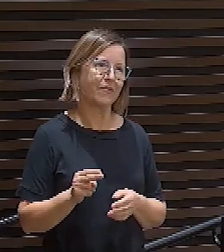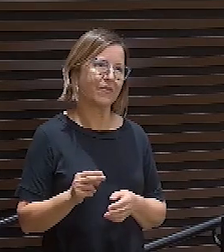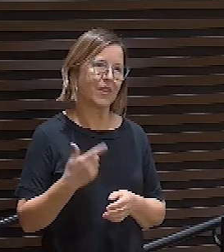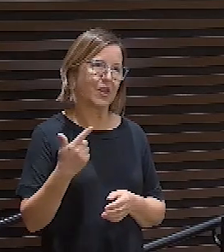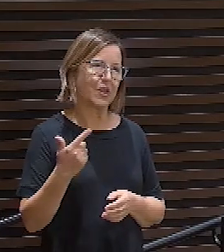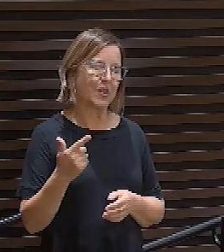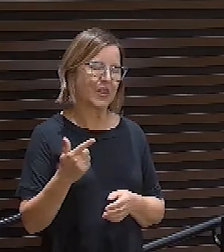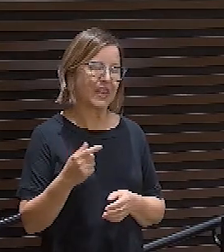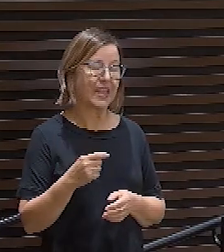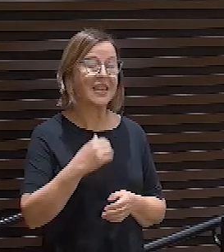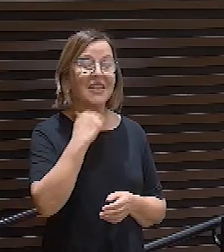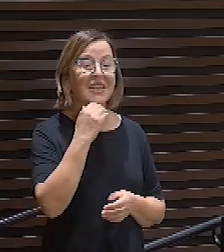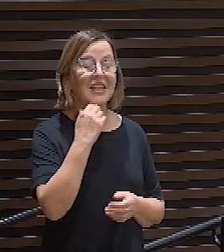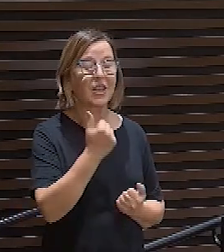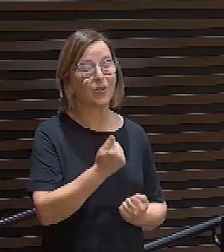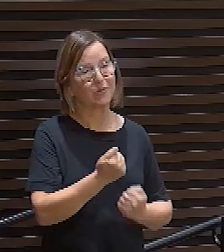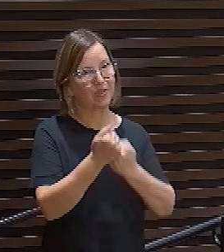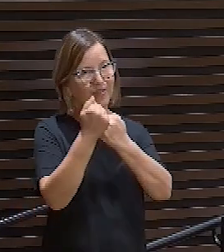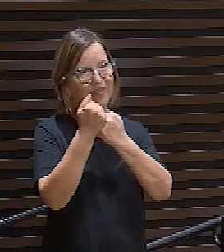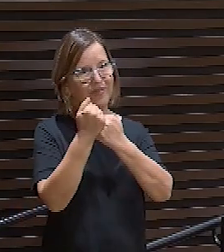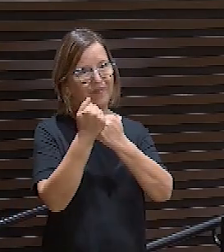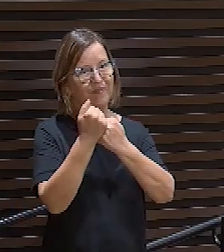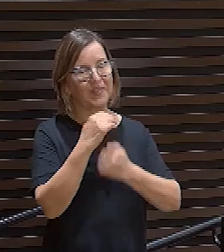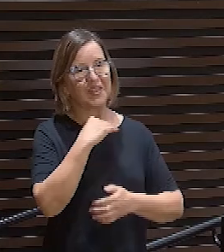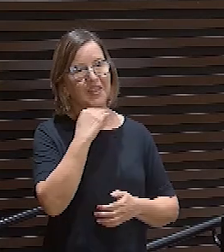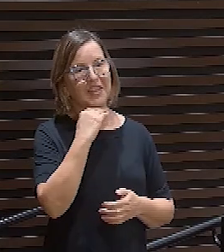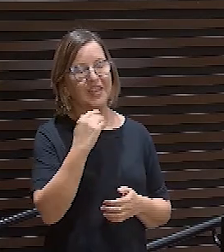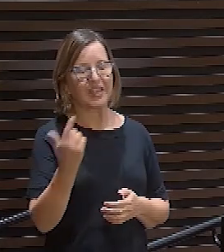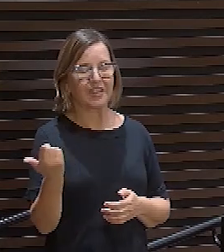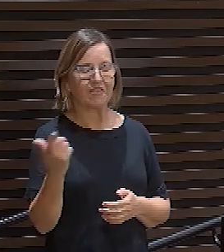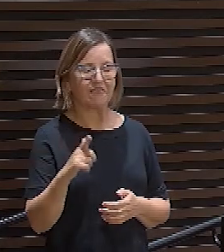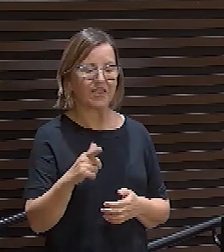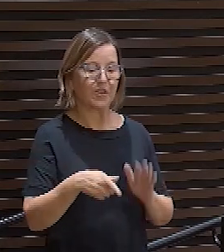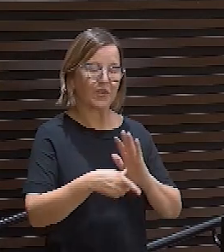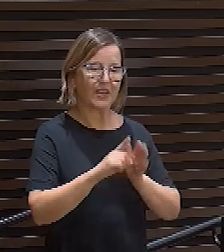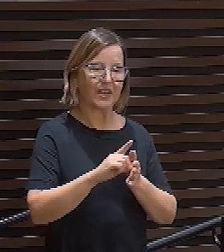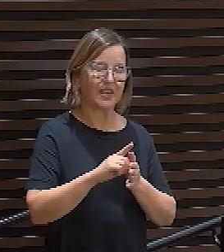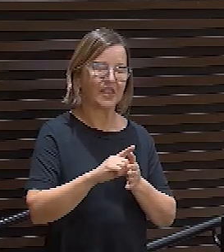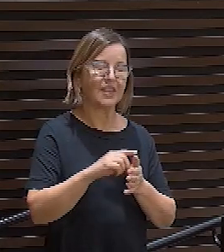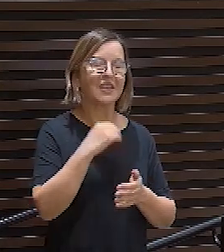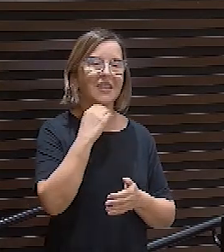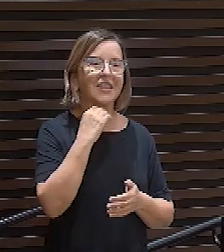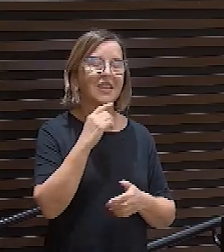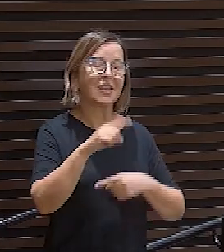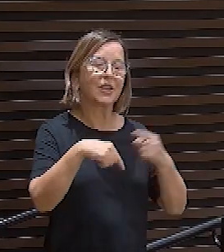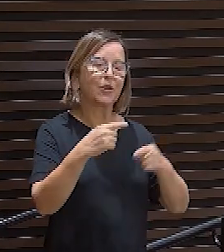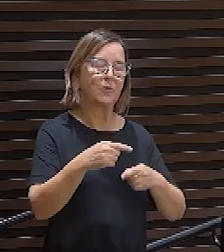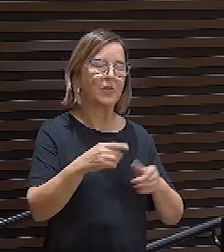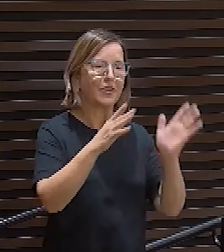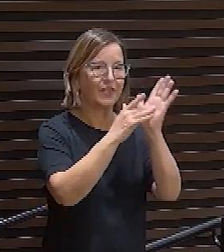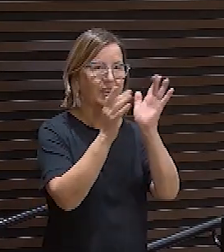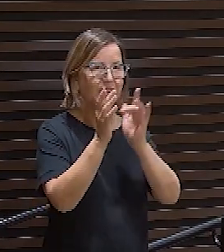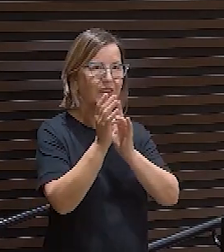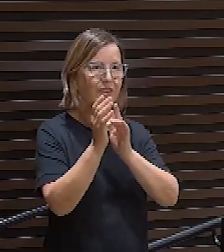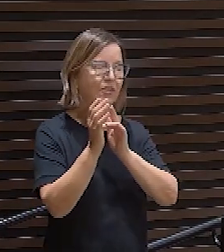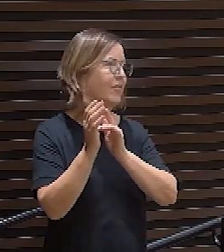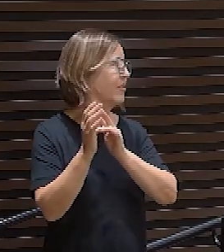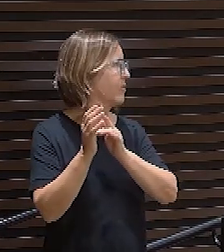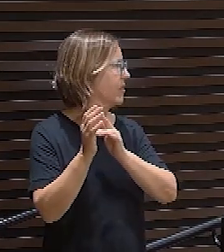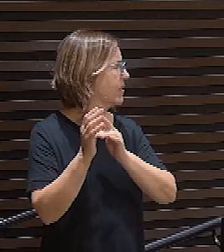sucessor. Ninguém é antes dele, ninguém depois. Ele nunca sofrerá